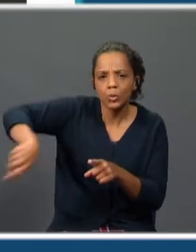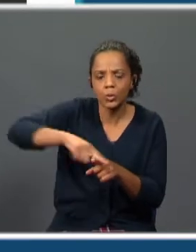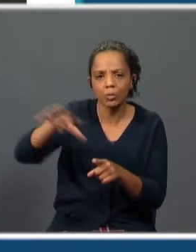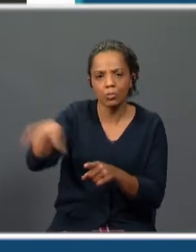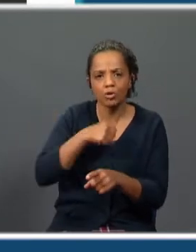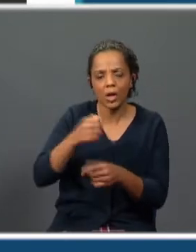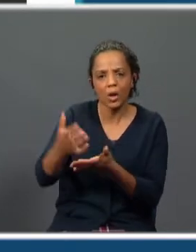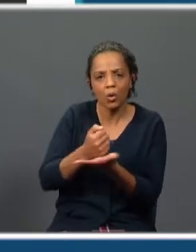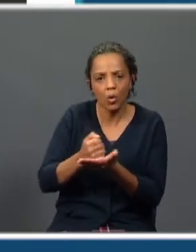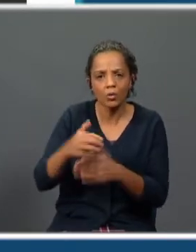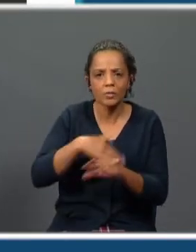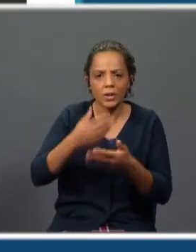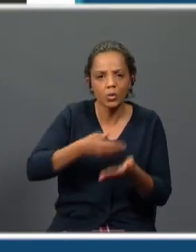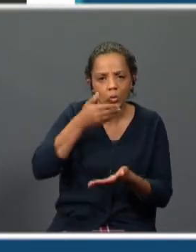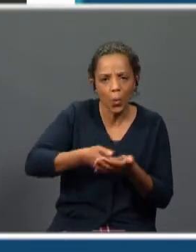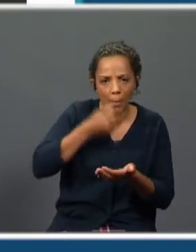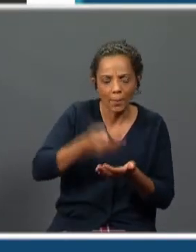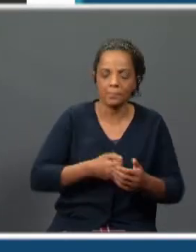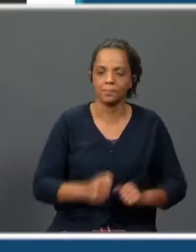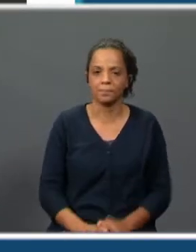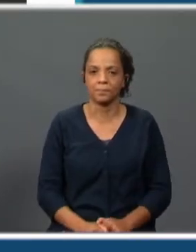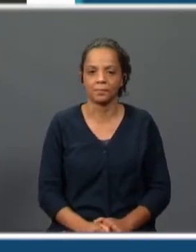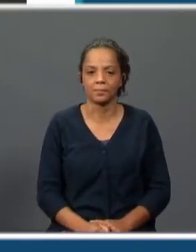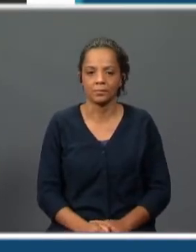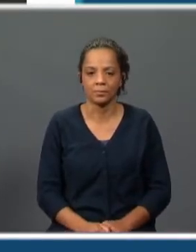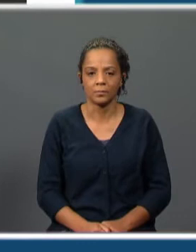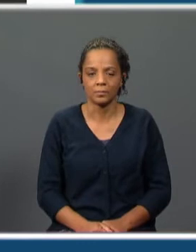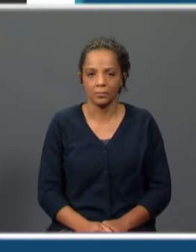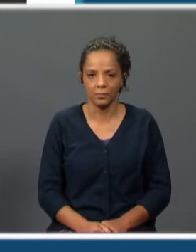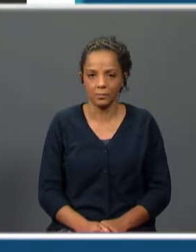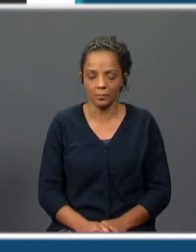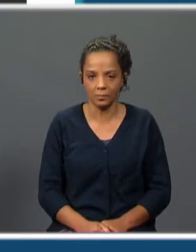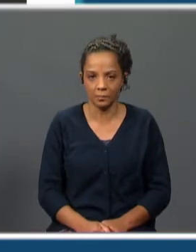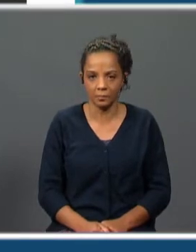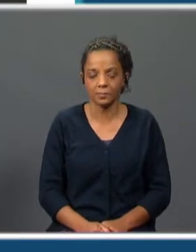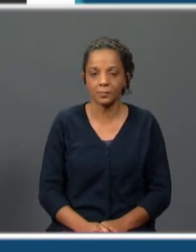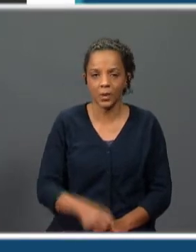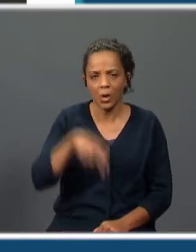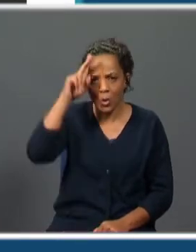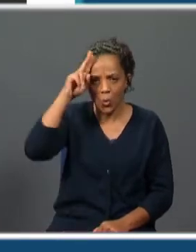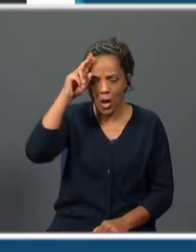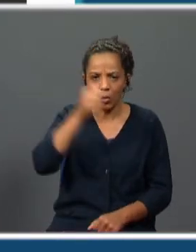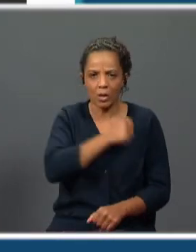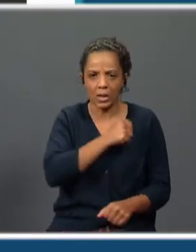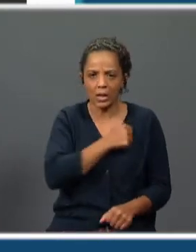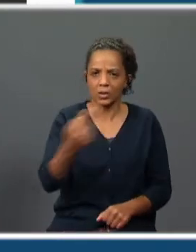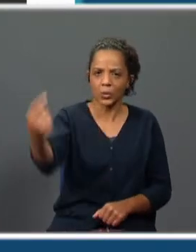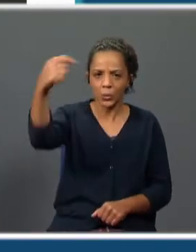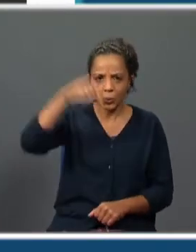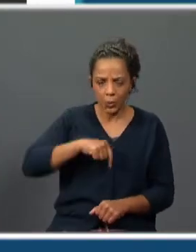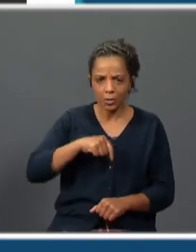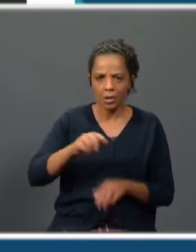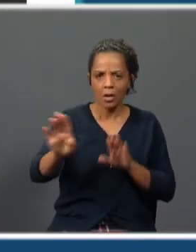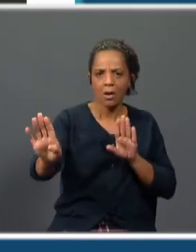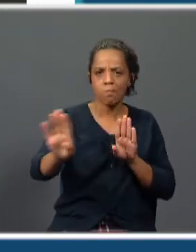fazer um caldinho. quando o coelho voltou para casa, deu com a